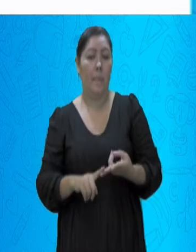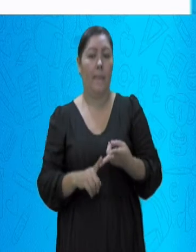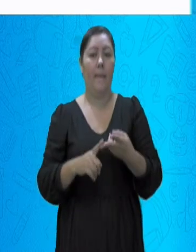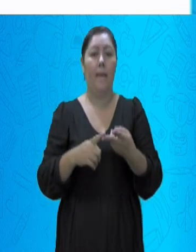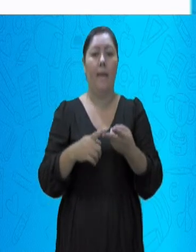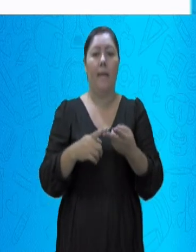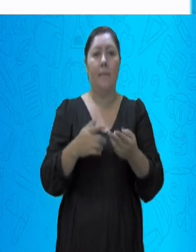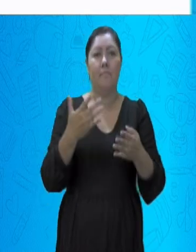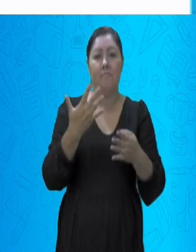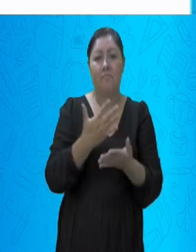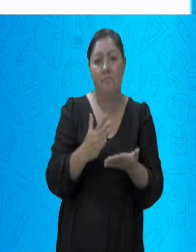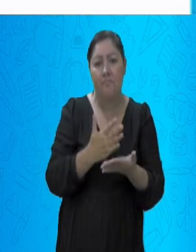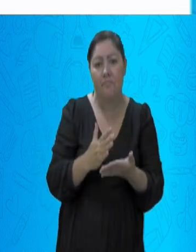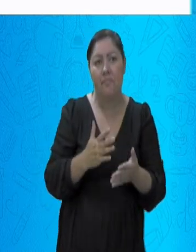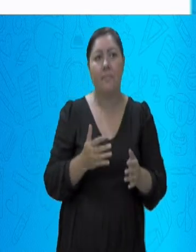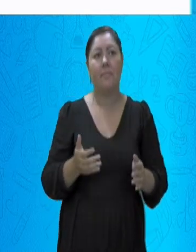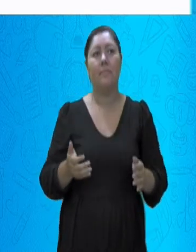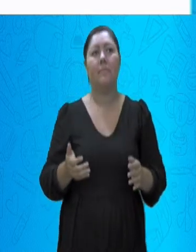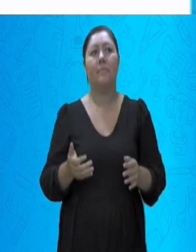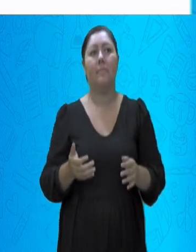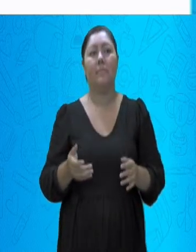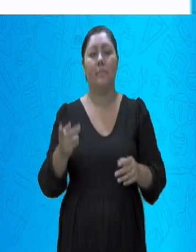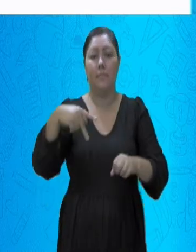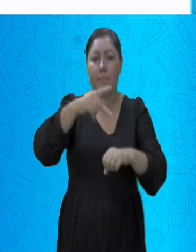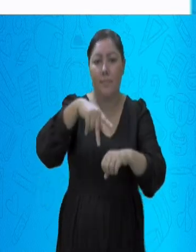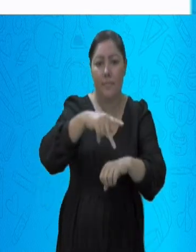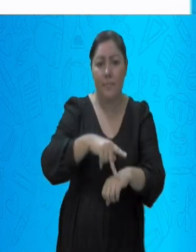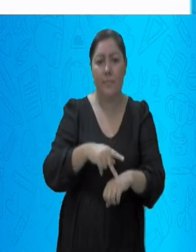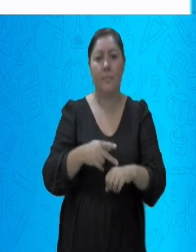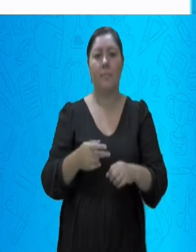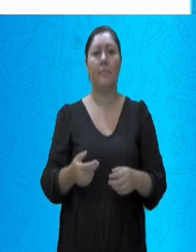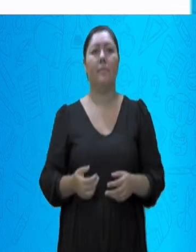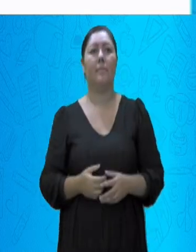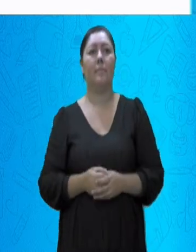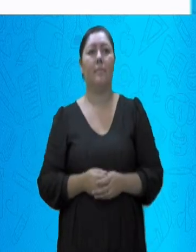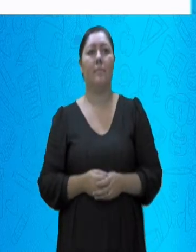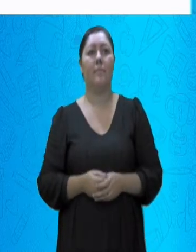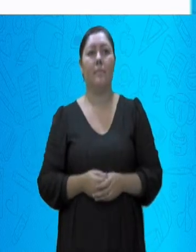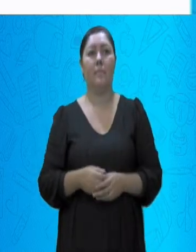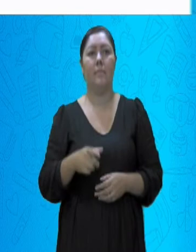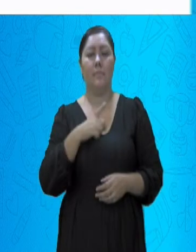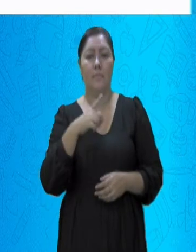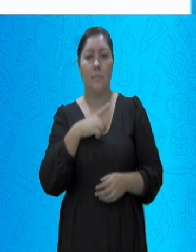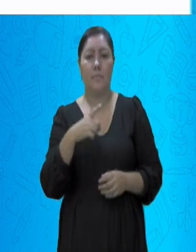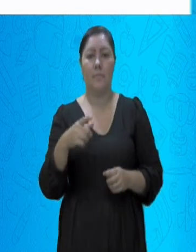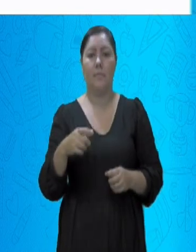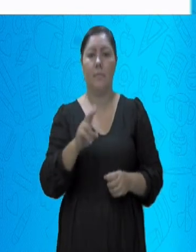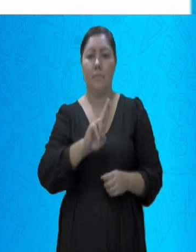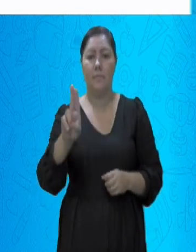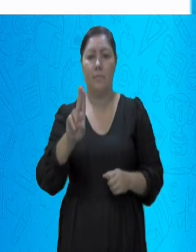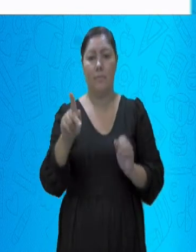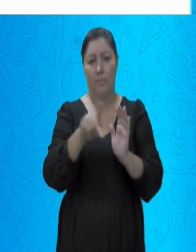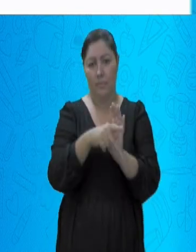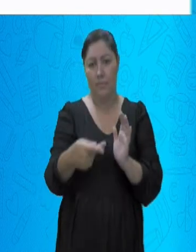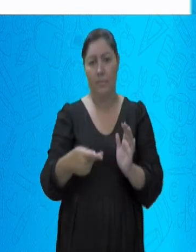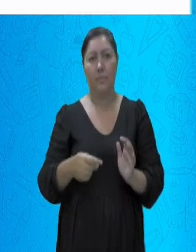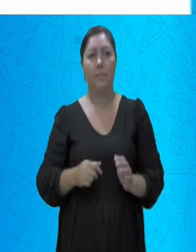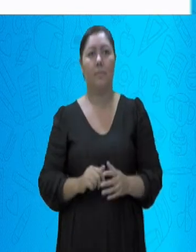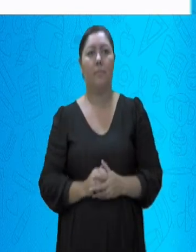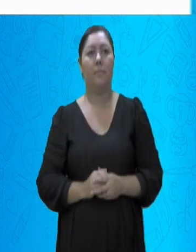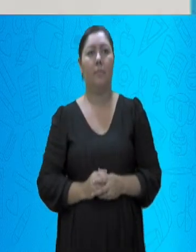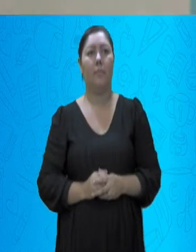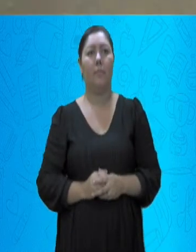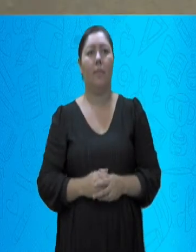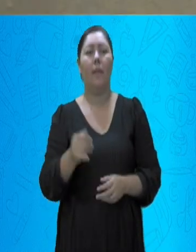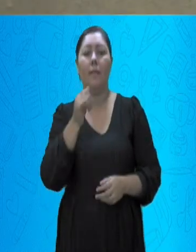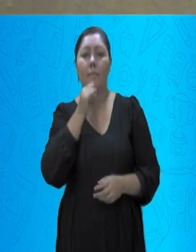Portanto, P. Árvore, eu estou falando de uma árvore específica, por exemplo, Jequitibá. Jequitibá